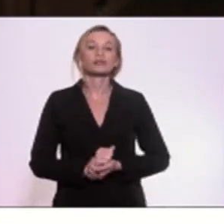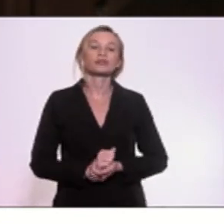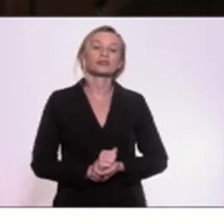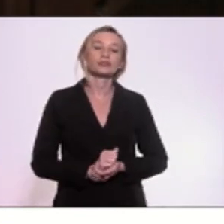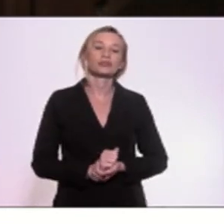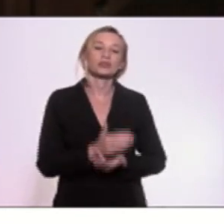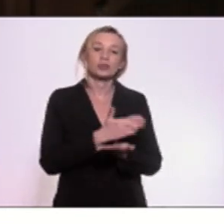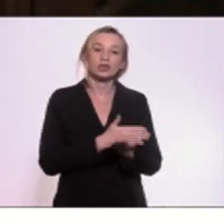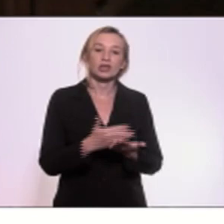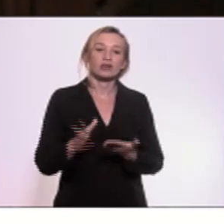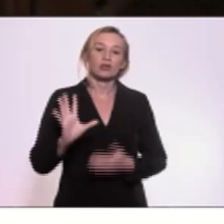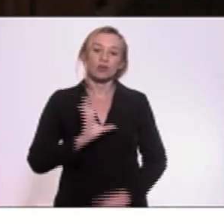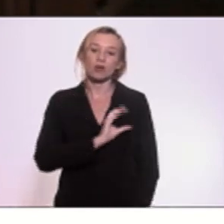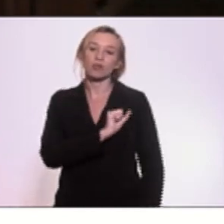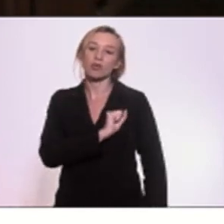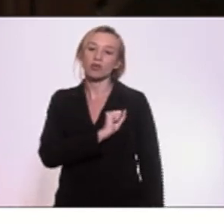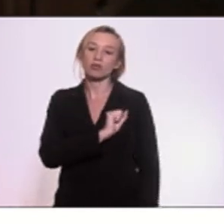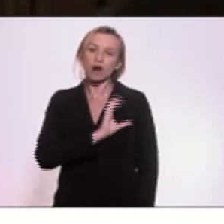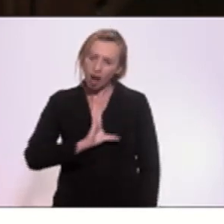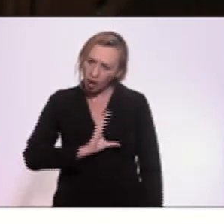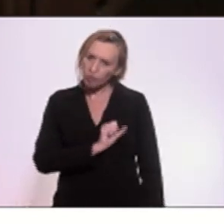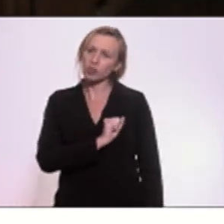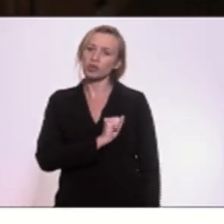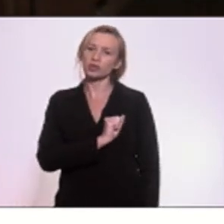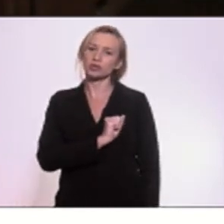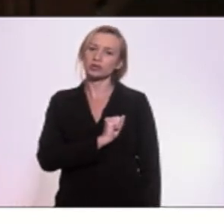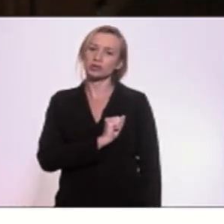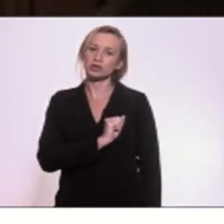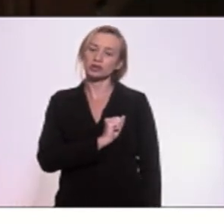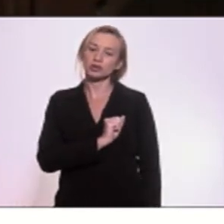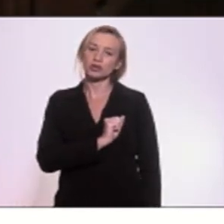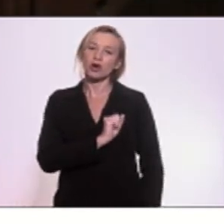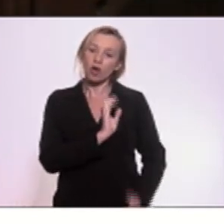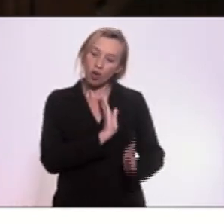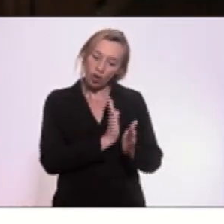com amor, amor, ordem,